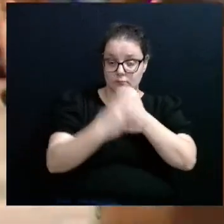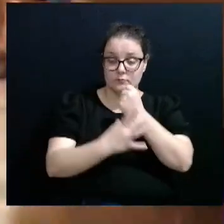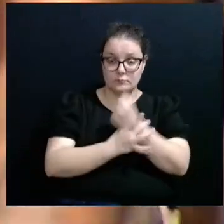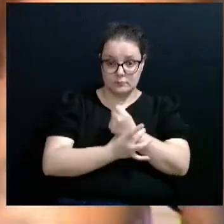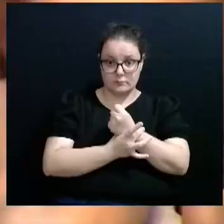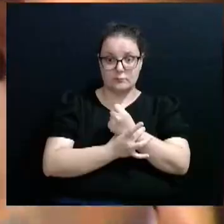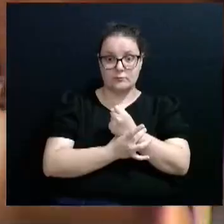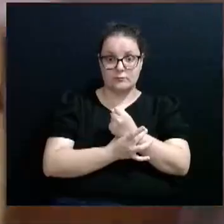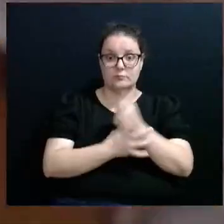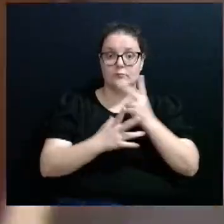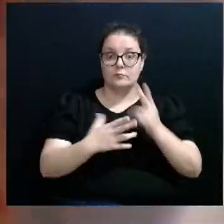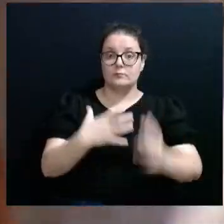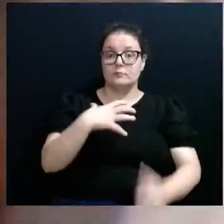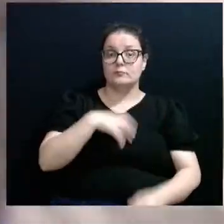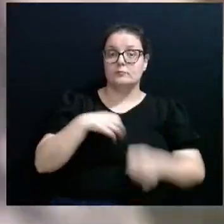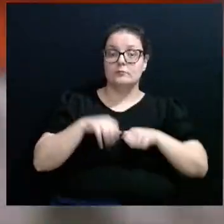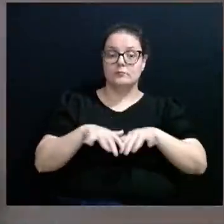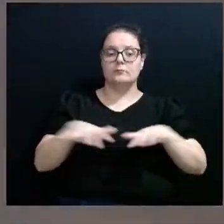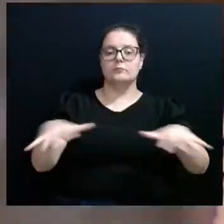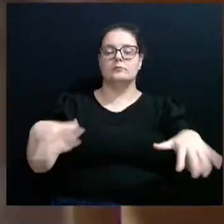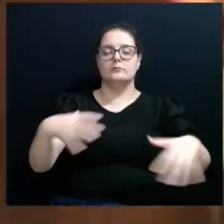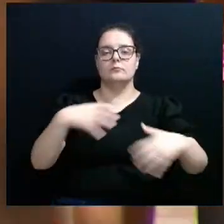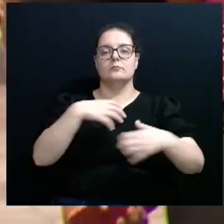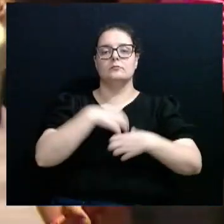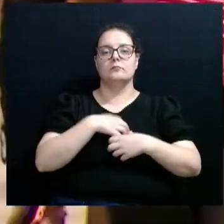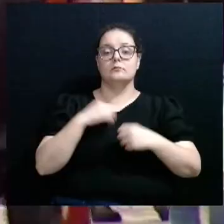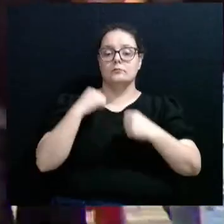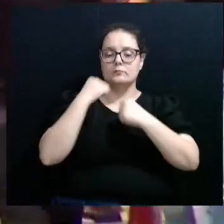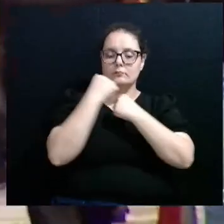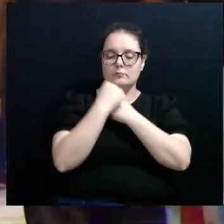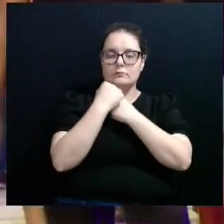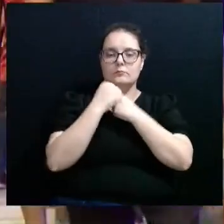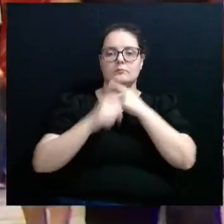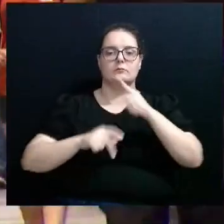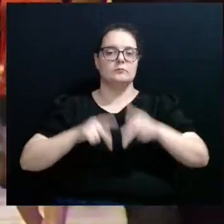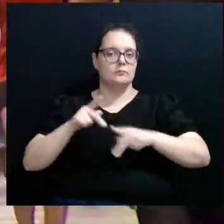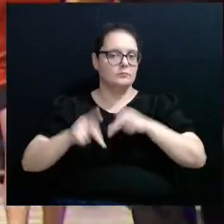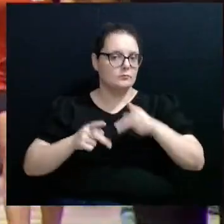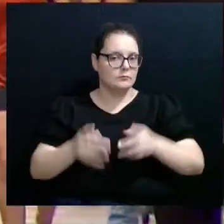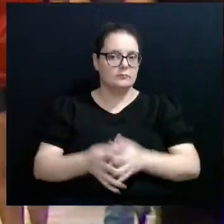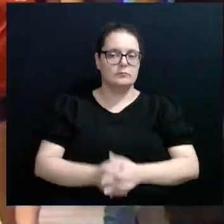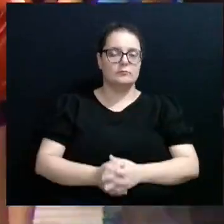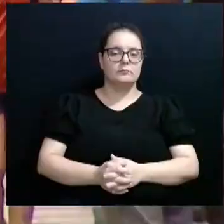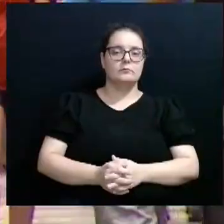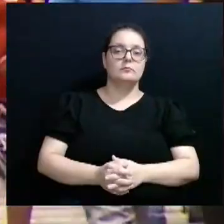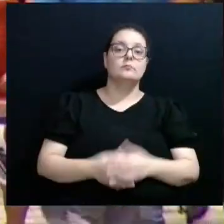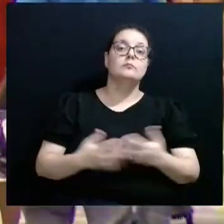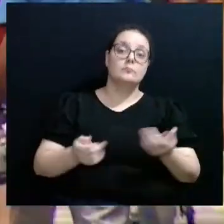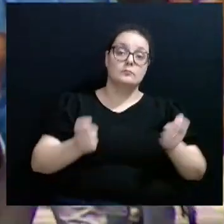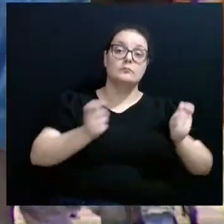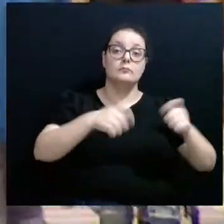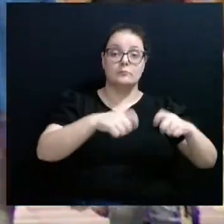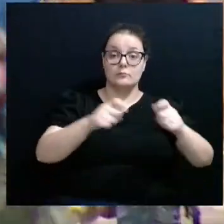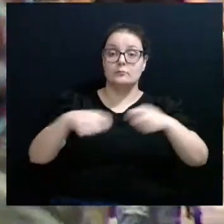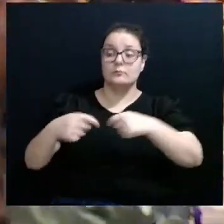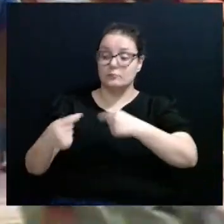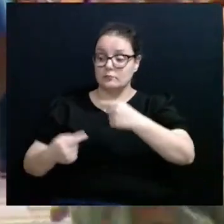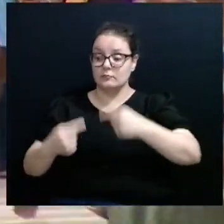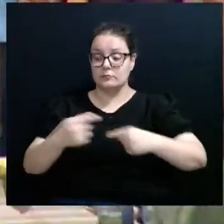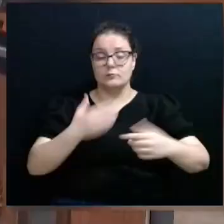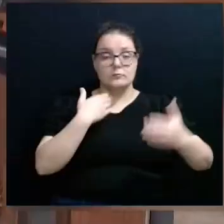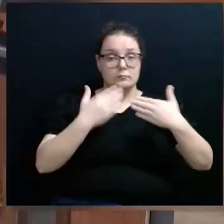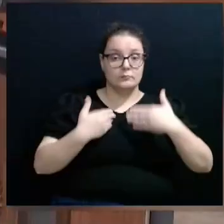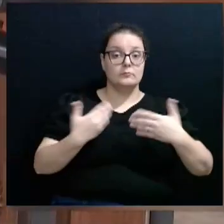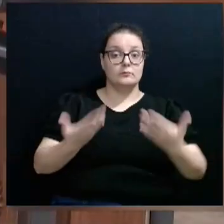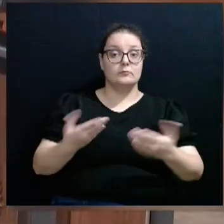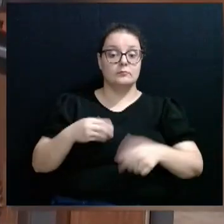de ampliar a sensação de proteção da população. Entre as possibilidades discutidas está o envio de